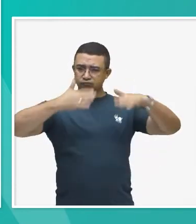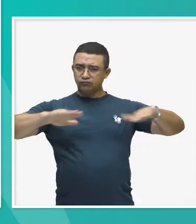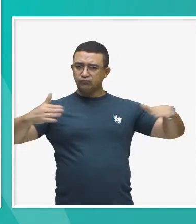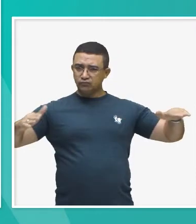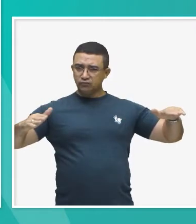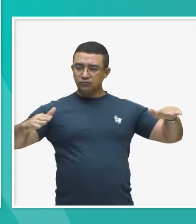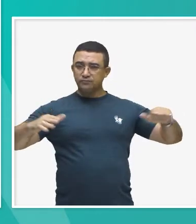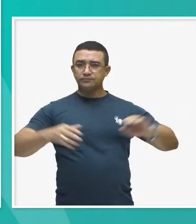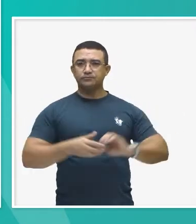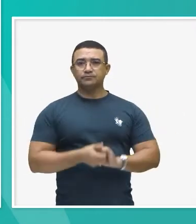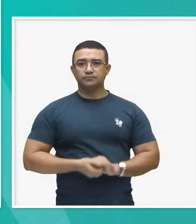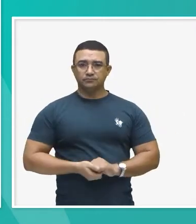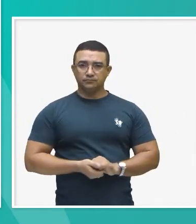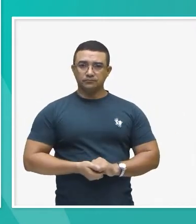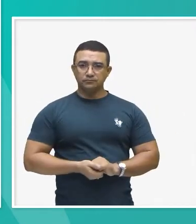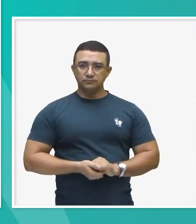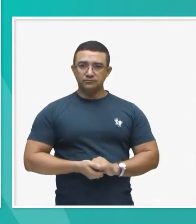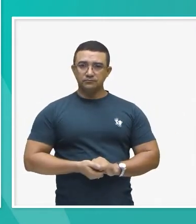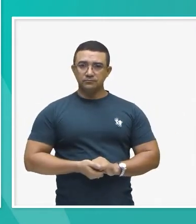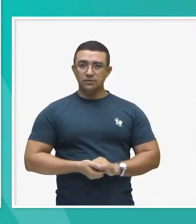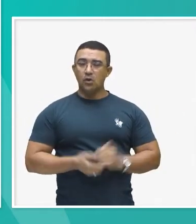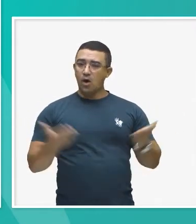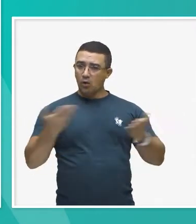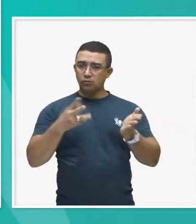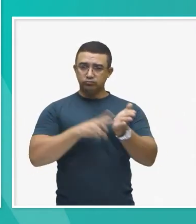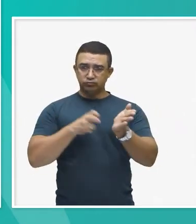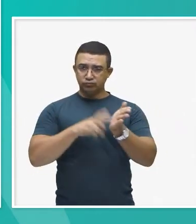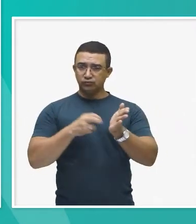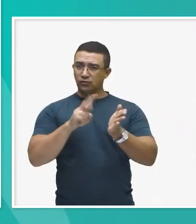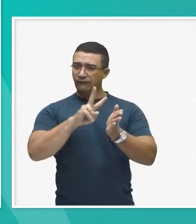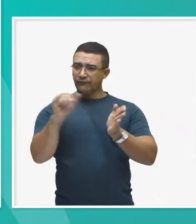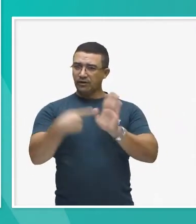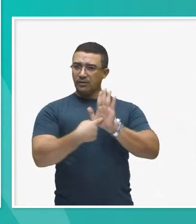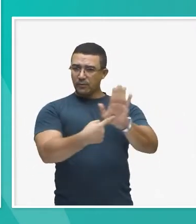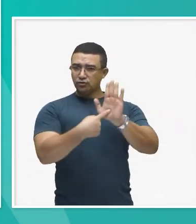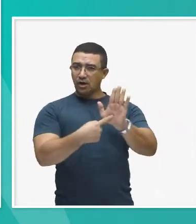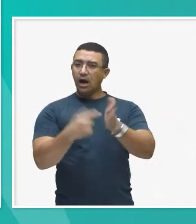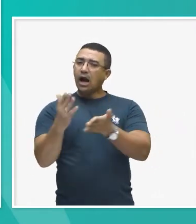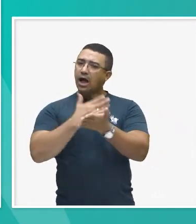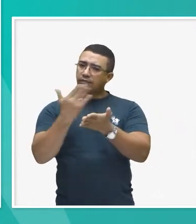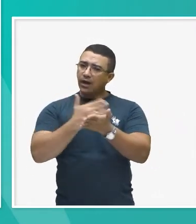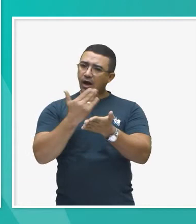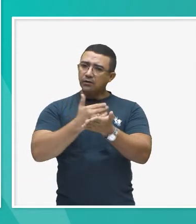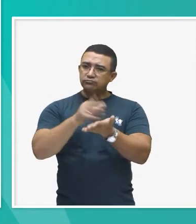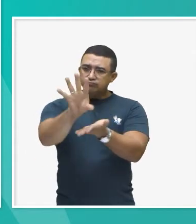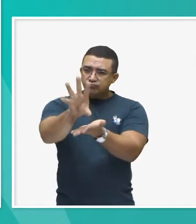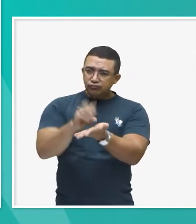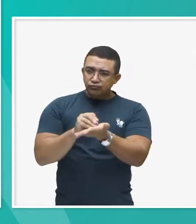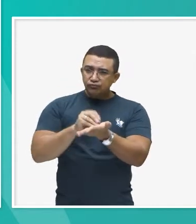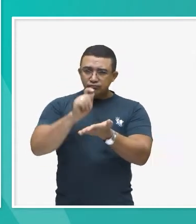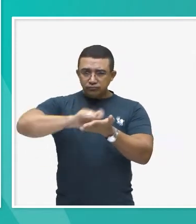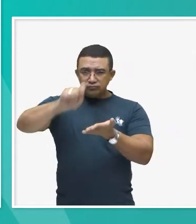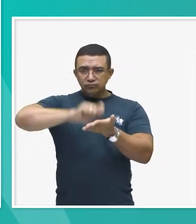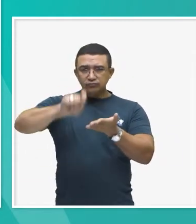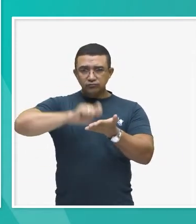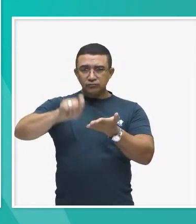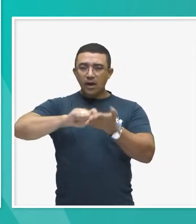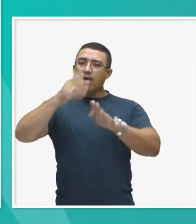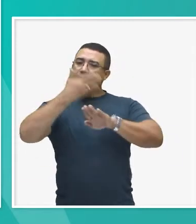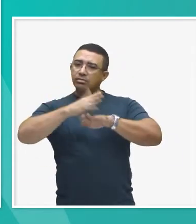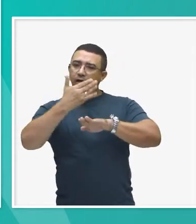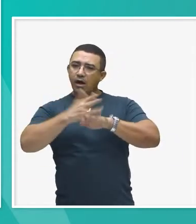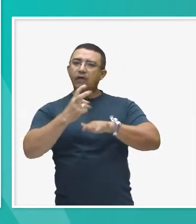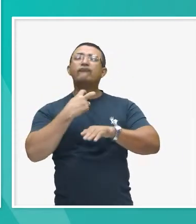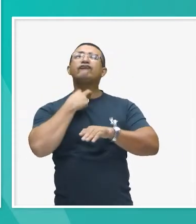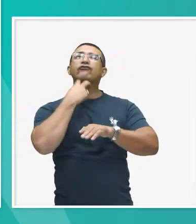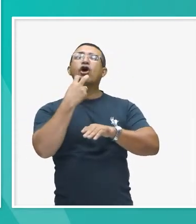que a gente está aprendendo vão ser apresentadas para vocês. Então peguem o caderno de vocês, o bloco de anotações, treinem a pronúncia